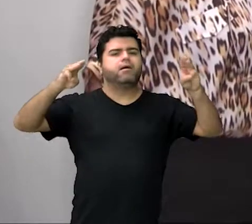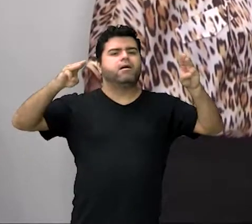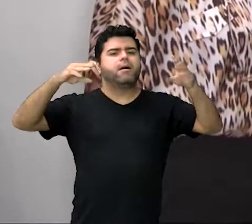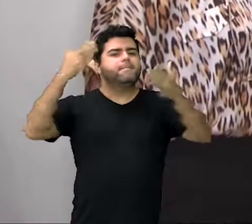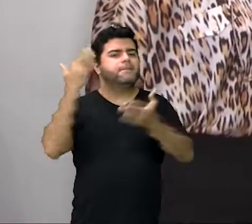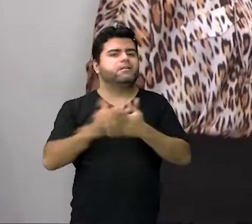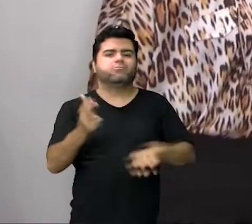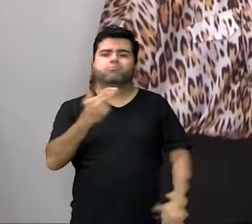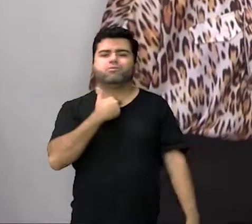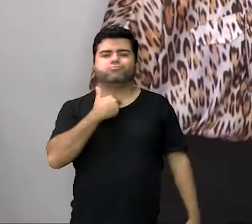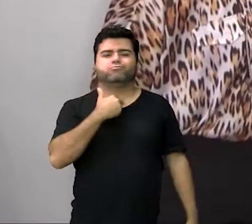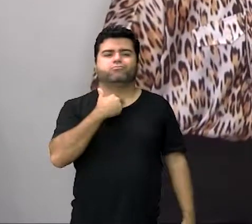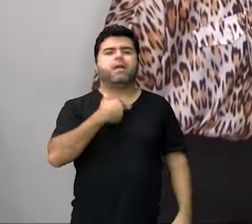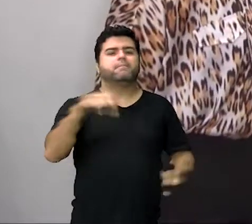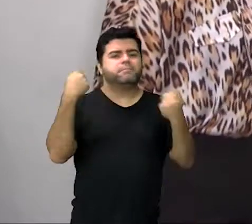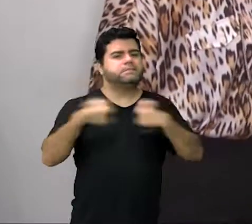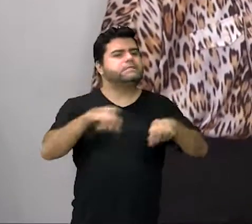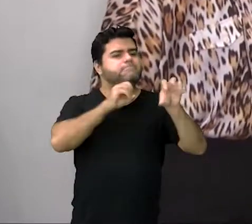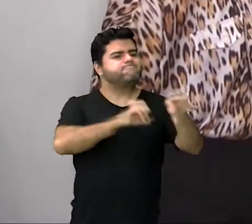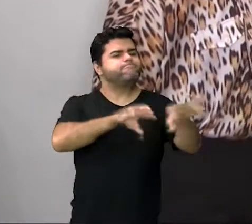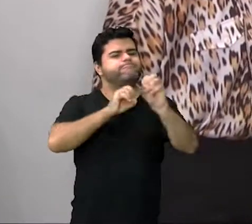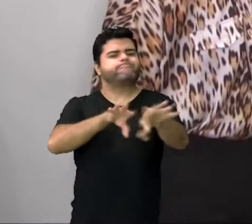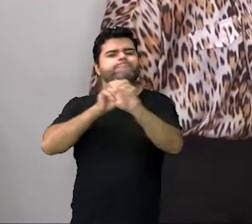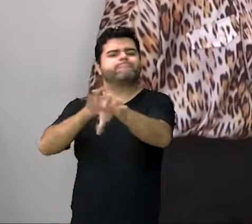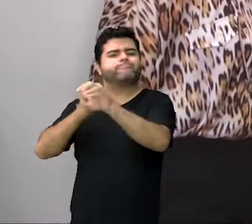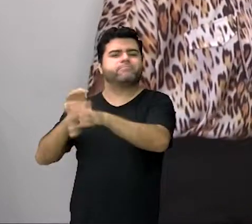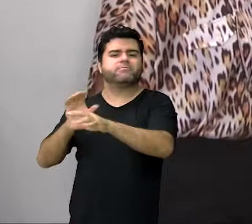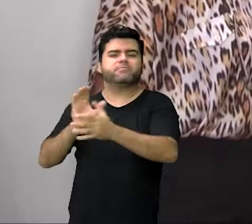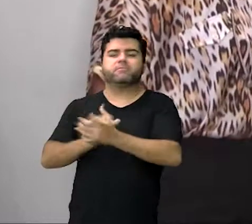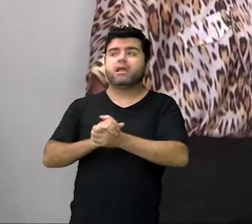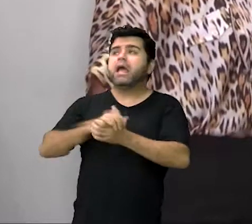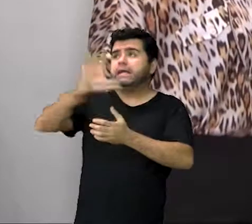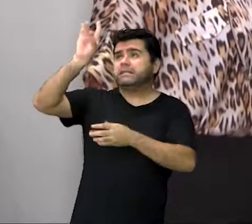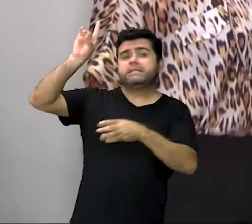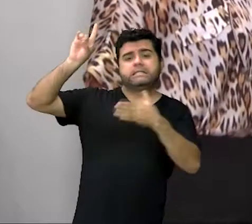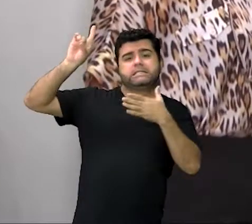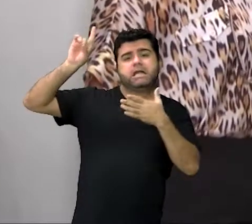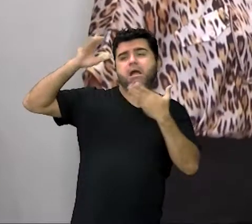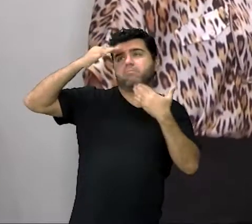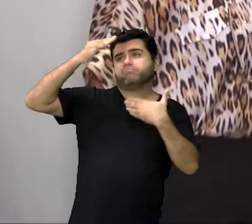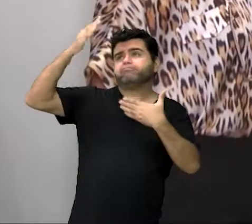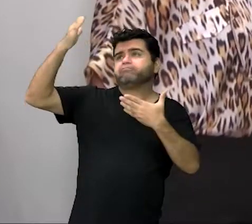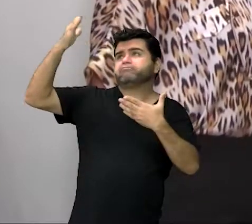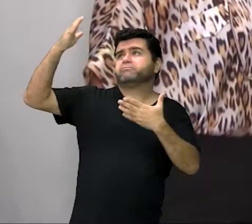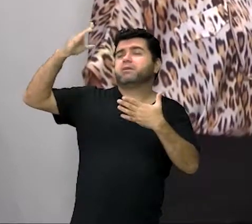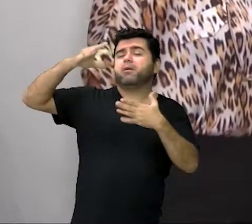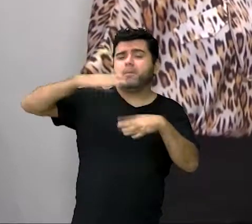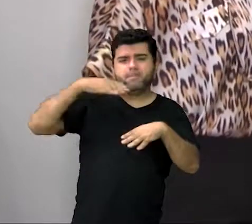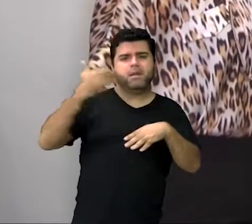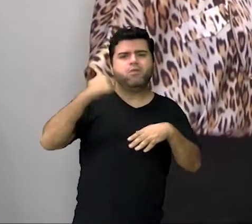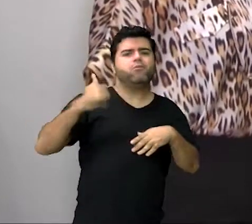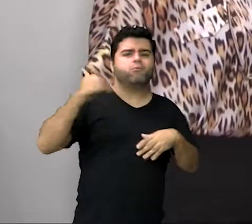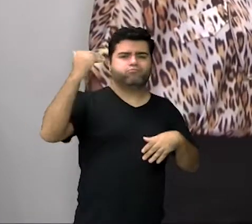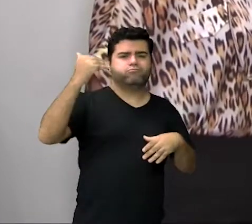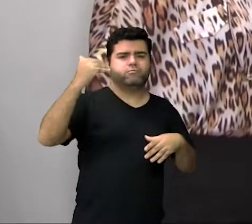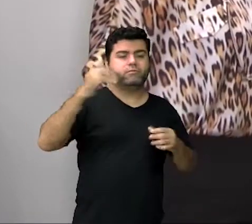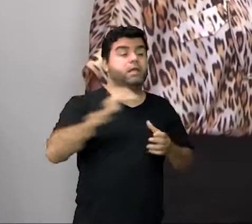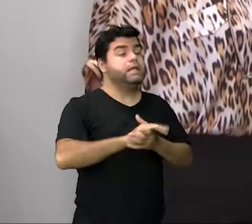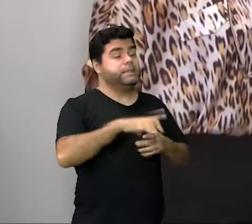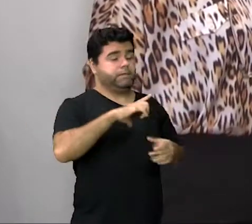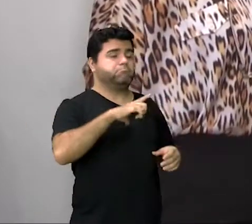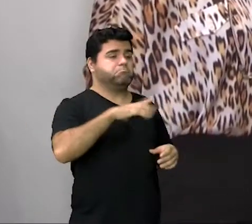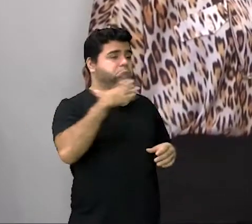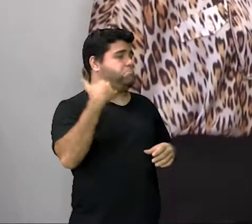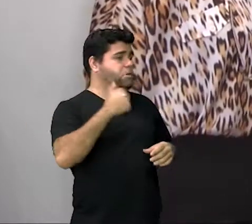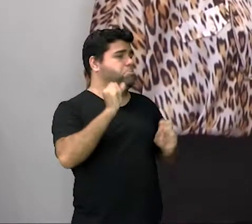essas pessoas. Essa... Mas, graças a Deus, tem melhorado, né, dona Sônia? Tem melhorado, sim. Mas é exatamente por